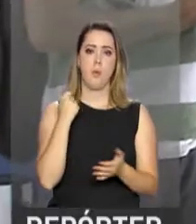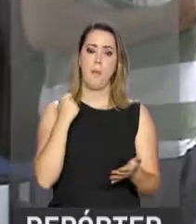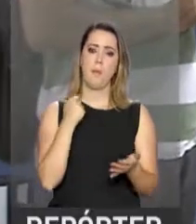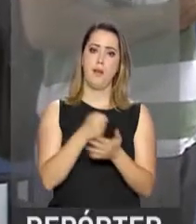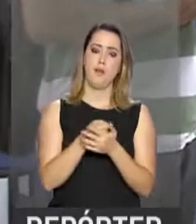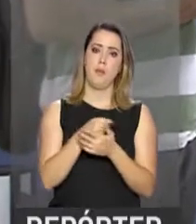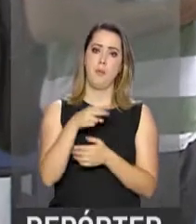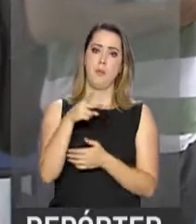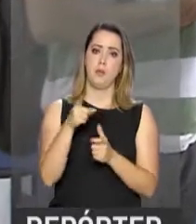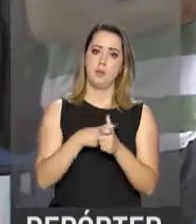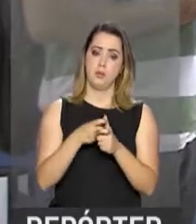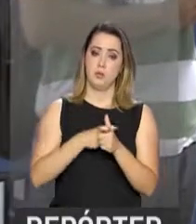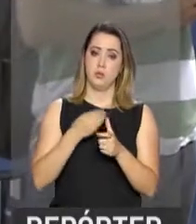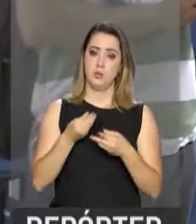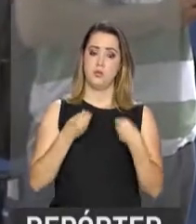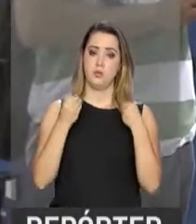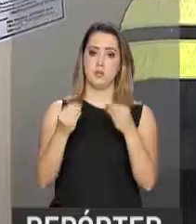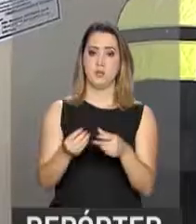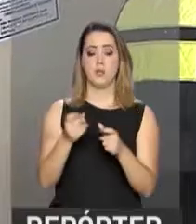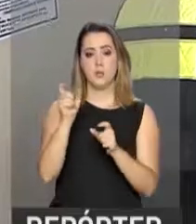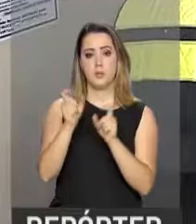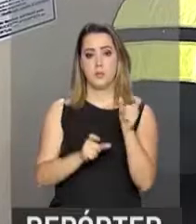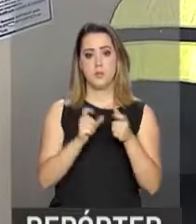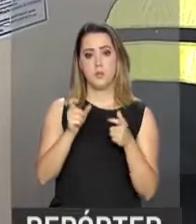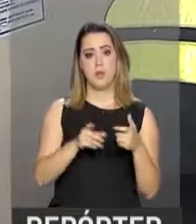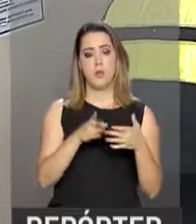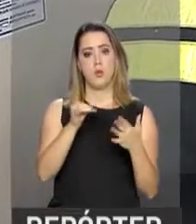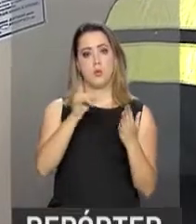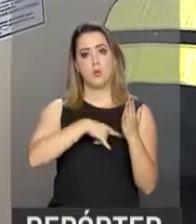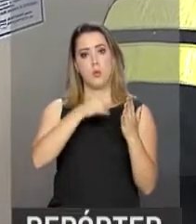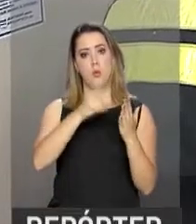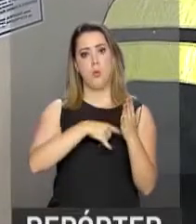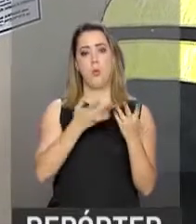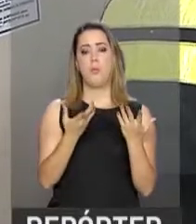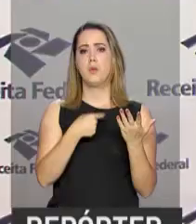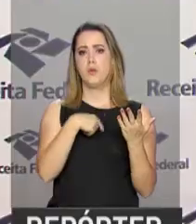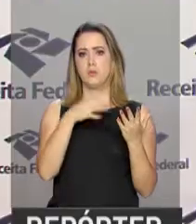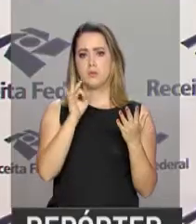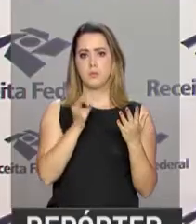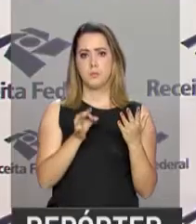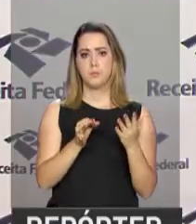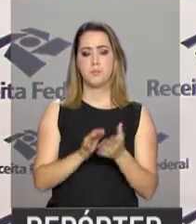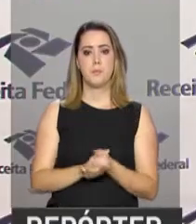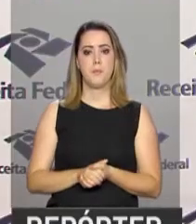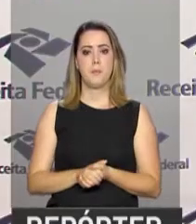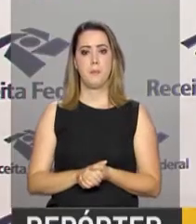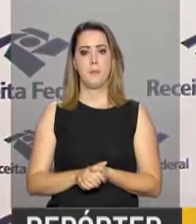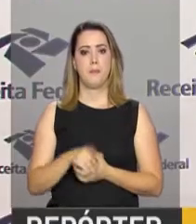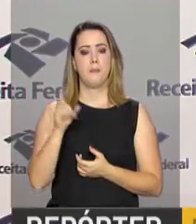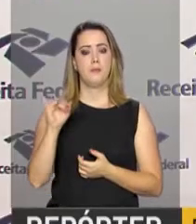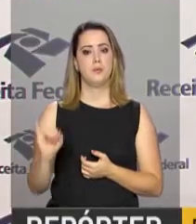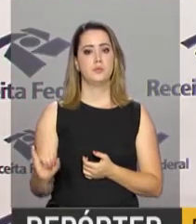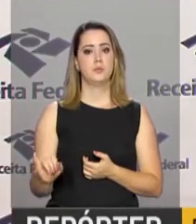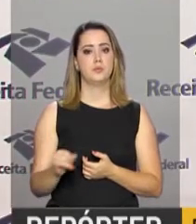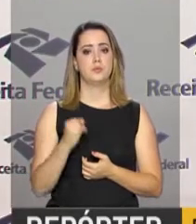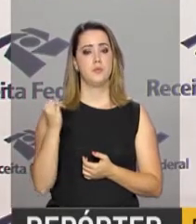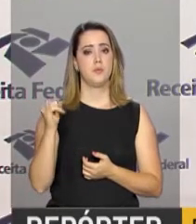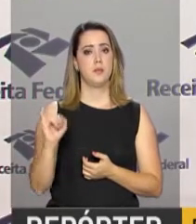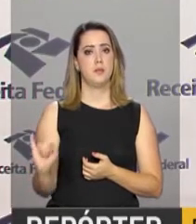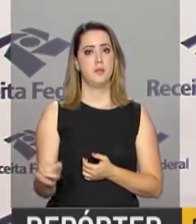das dívidas garante ao microempreendedor sentido as negativas de débito com o governo essa oportunidade ímpar pros